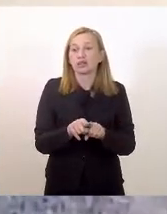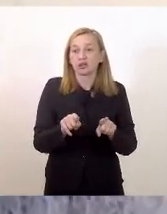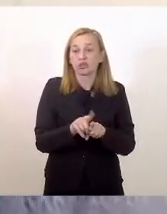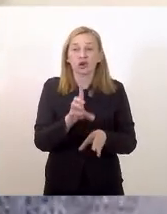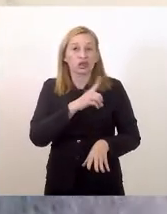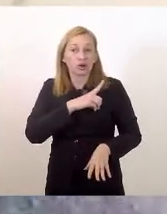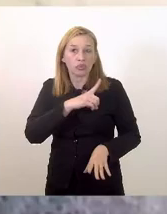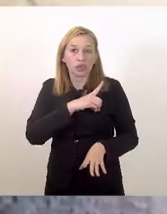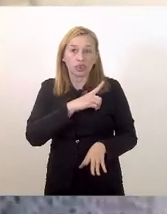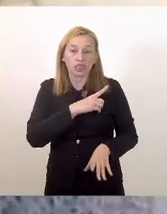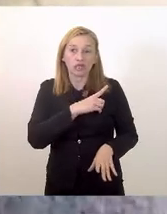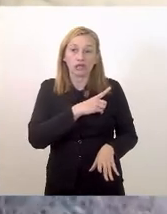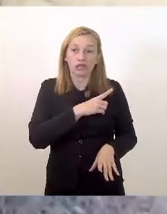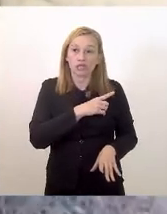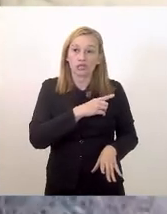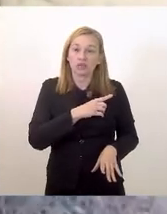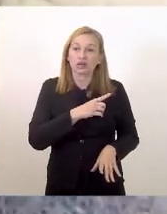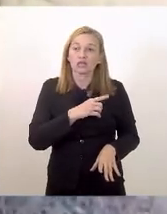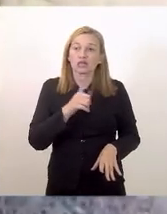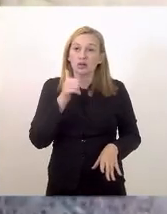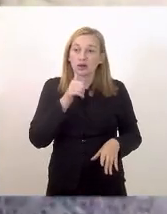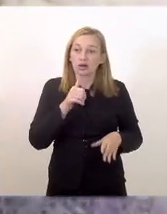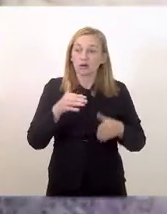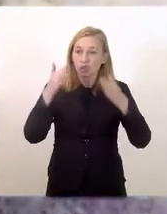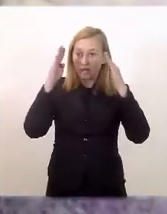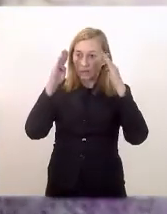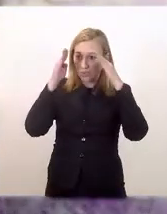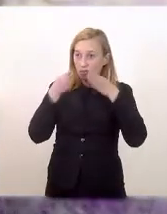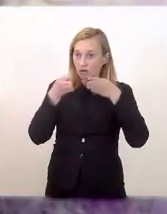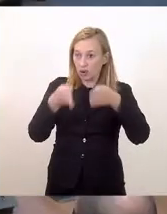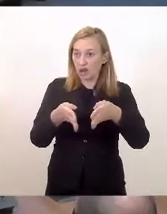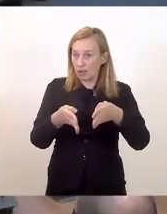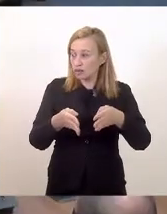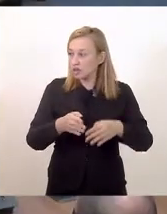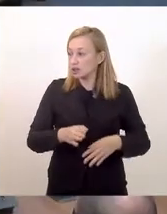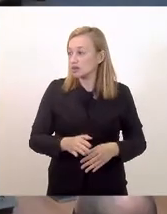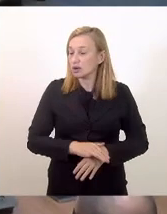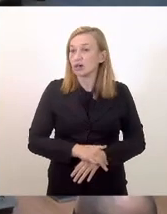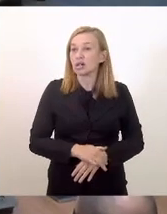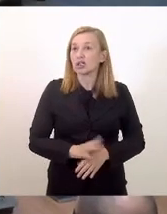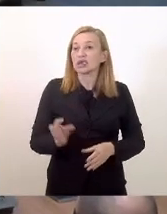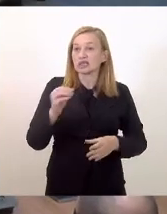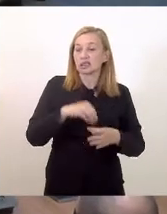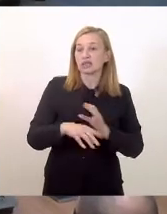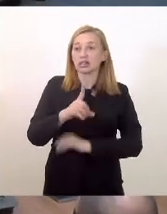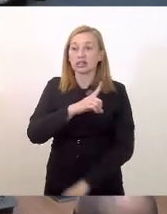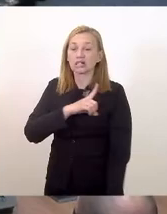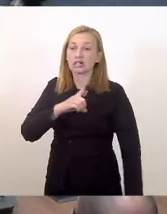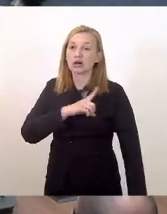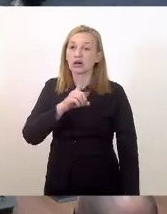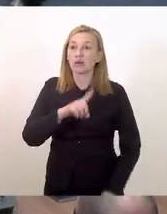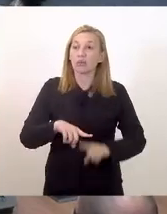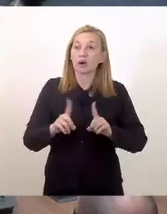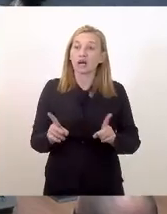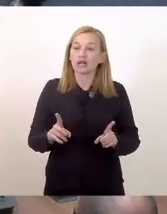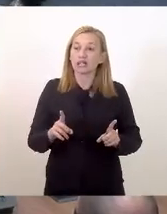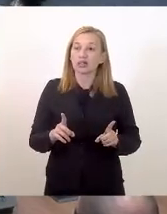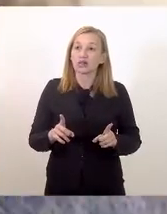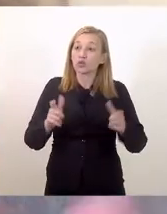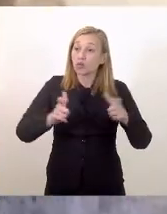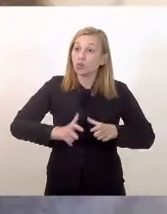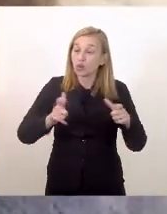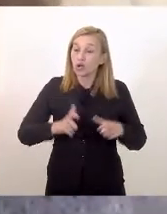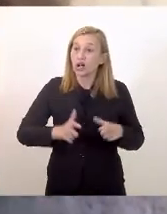um equipamento central, não apenas um núcleo dentro de uma delegacia, mas uma DEAN, um espaço